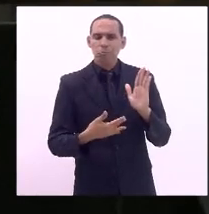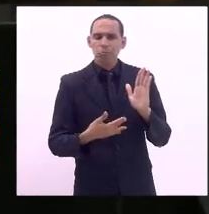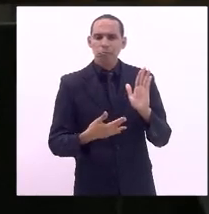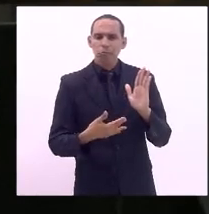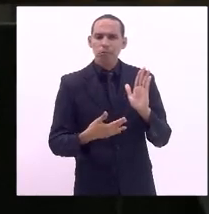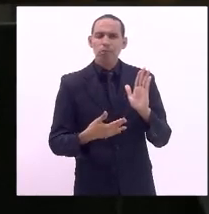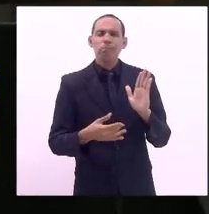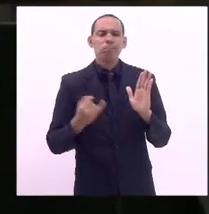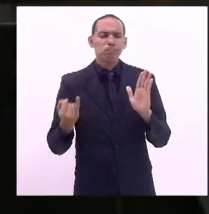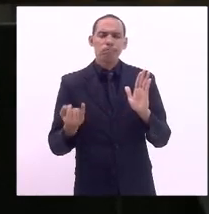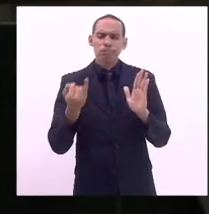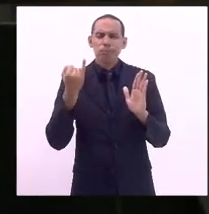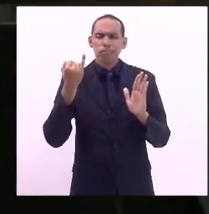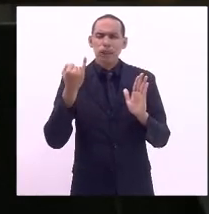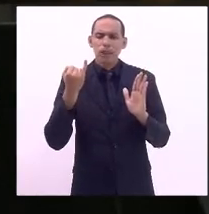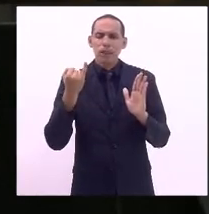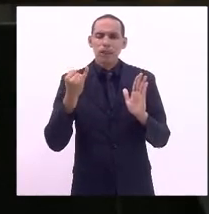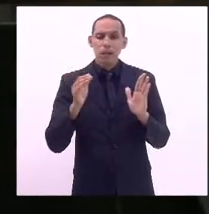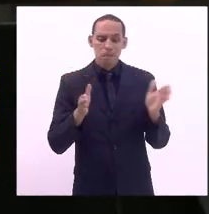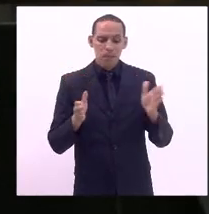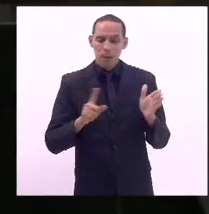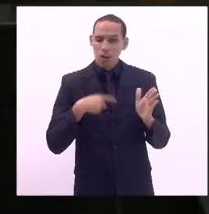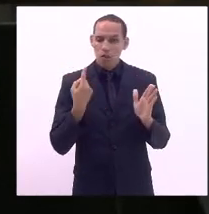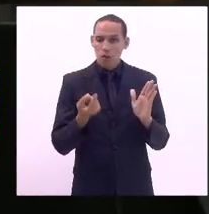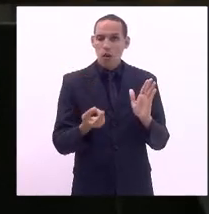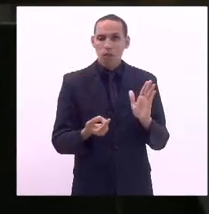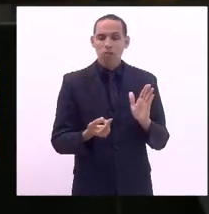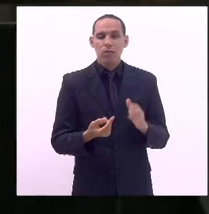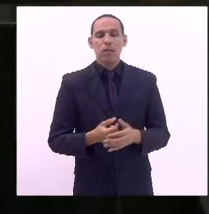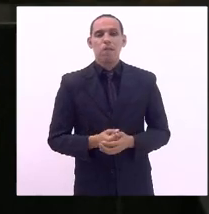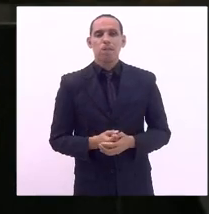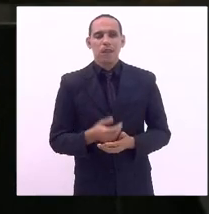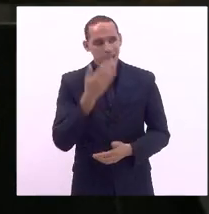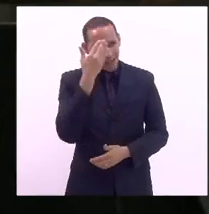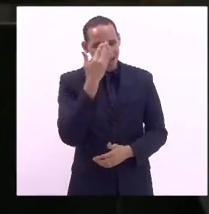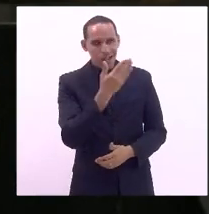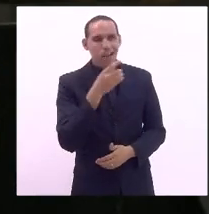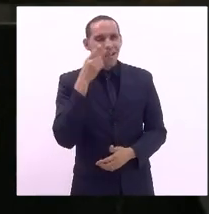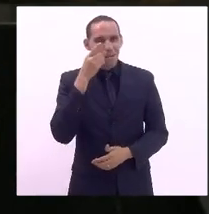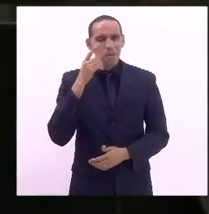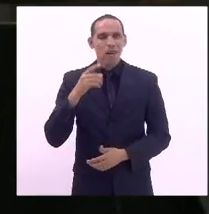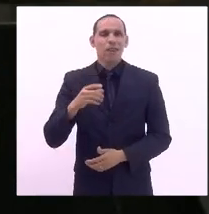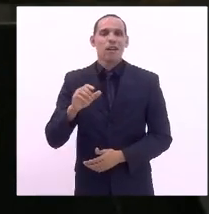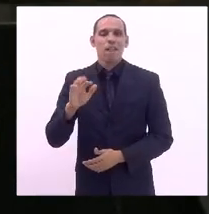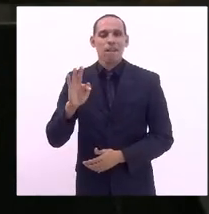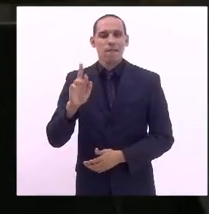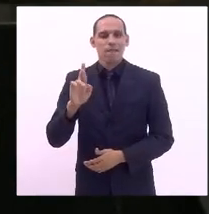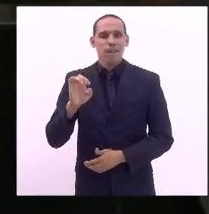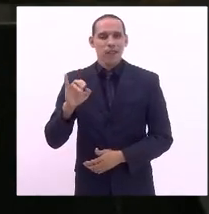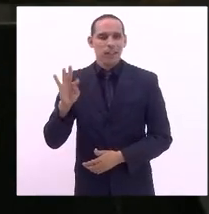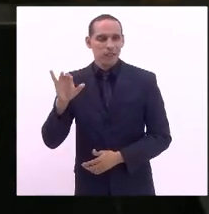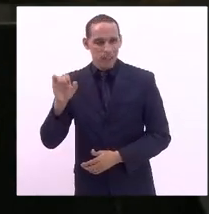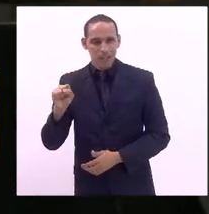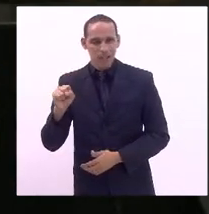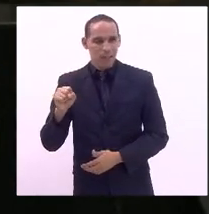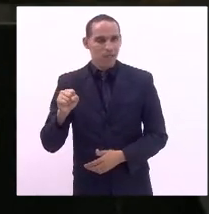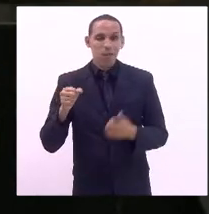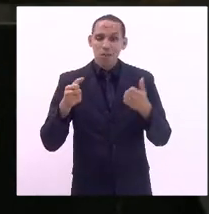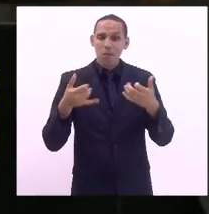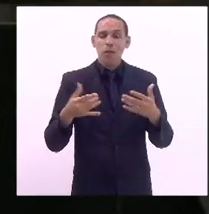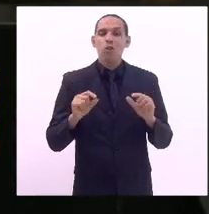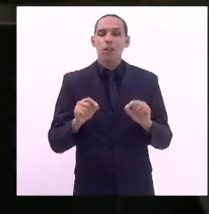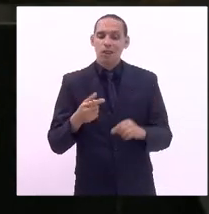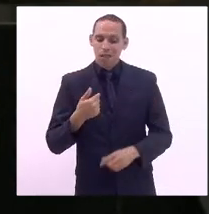muito significativa para o nosso mandato. É agradecer ao deputado Alexandre Freitas por mencionar não só